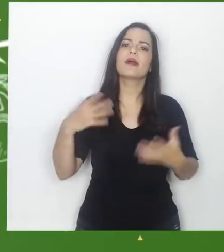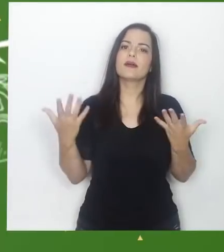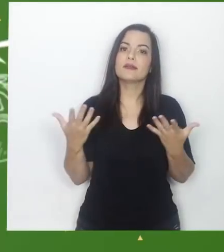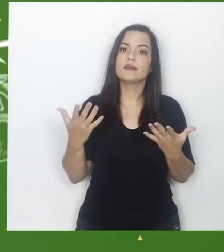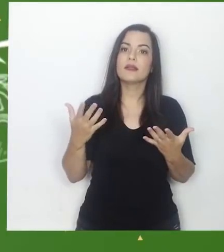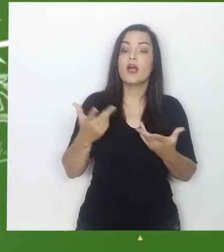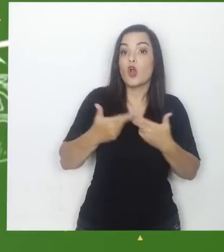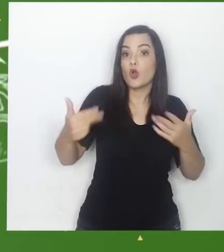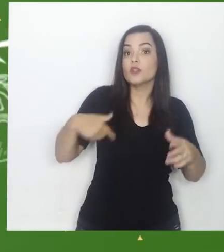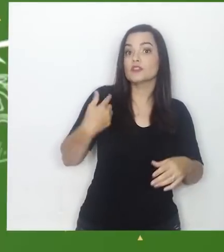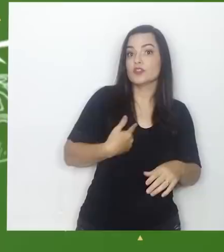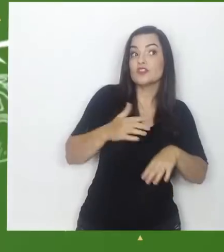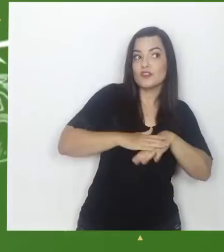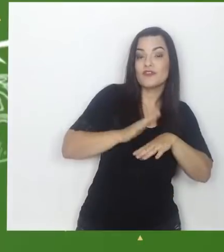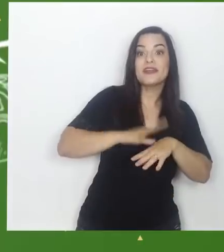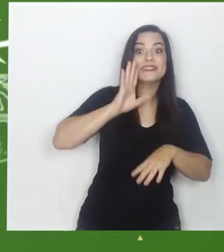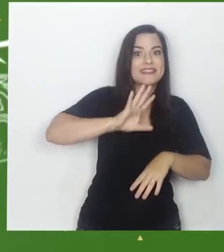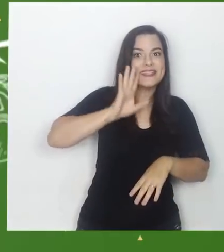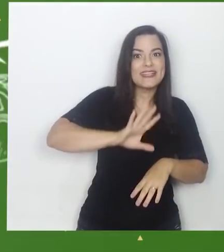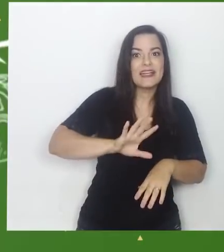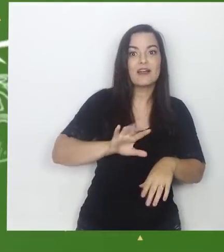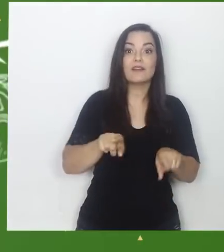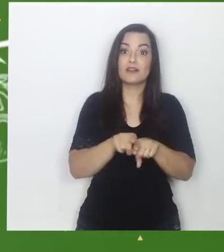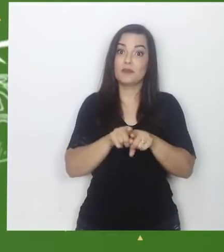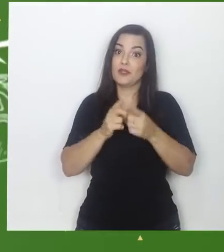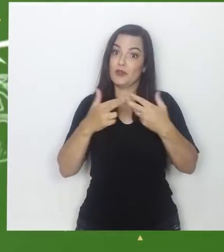que nós fazemos que é prejudicial.